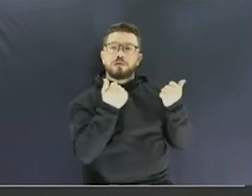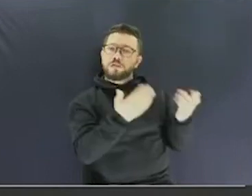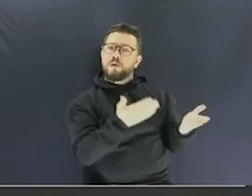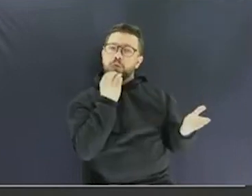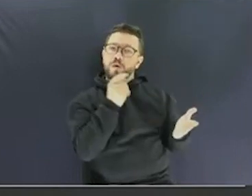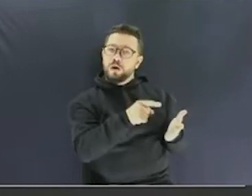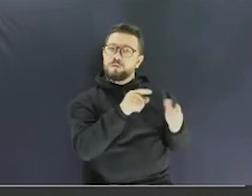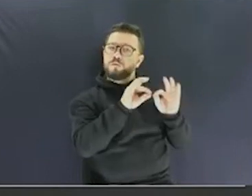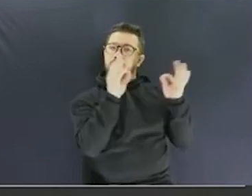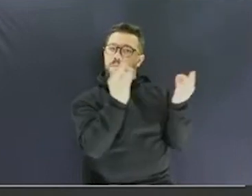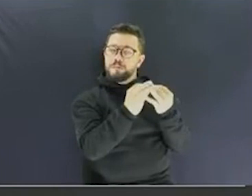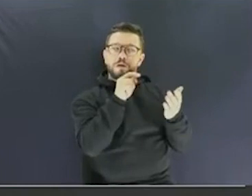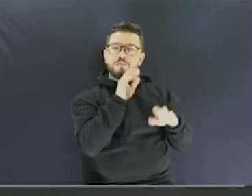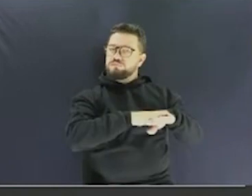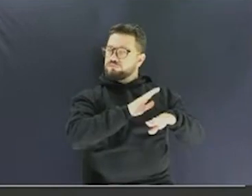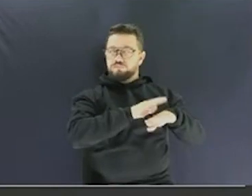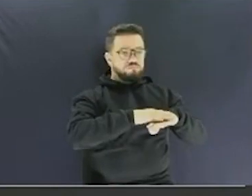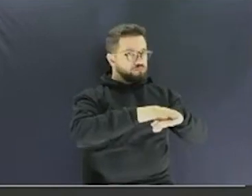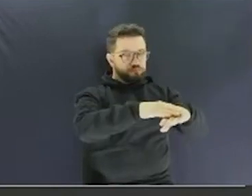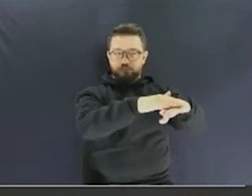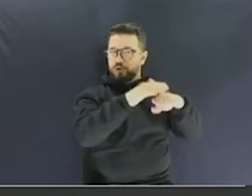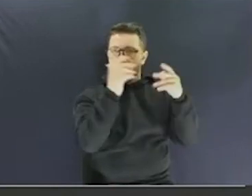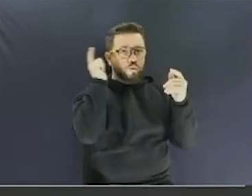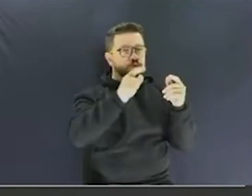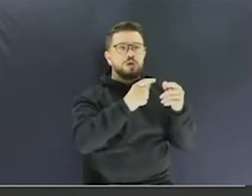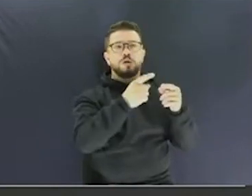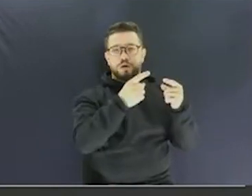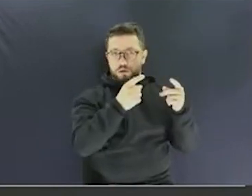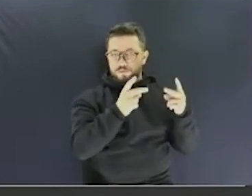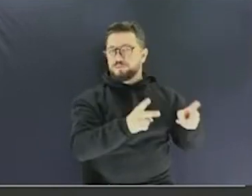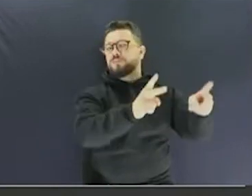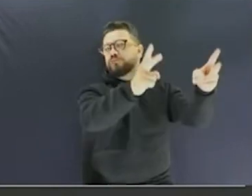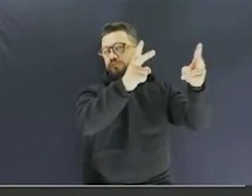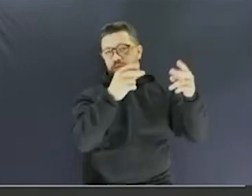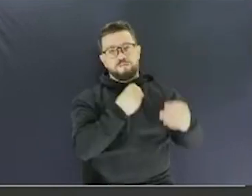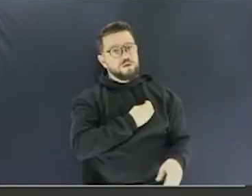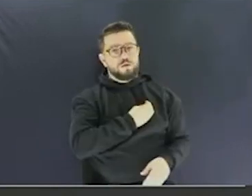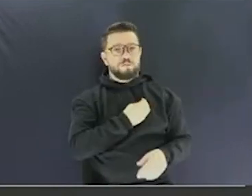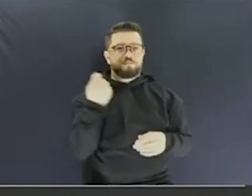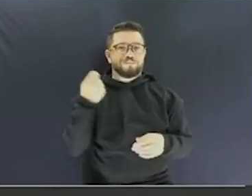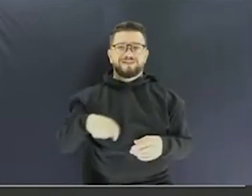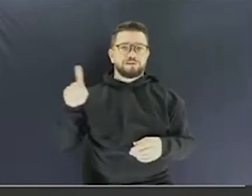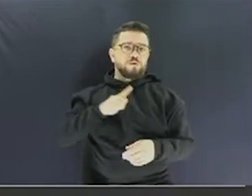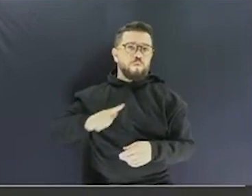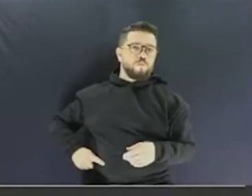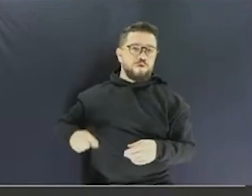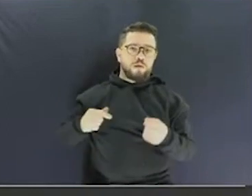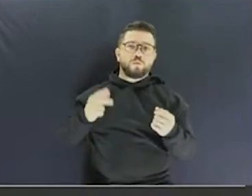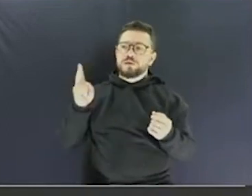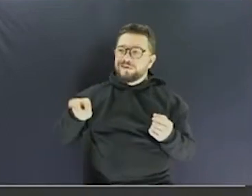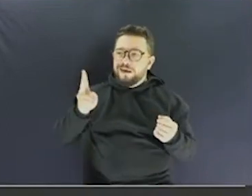a interferência do governo, né? Então, também a meta de 5%, mas já atingindo 30% em